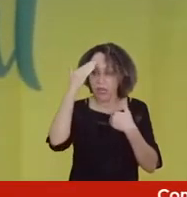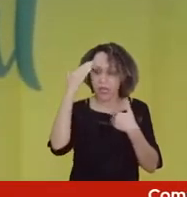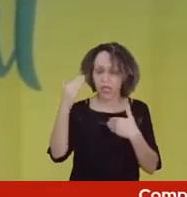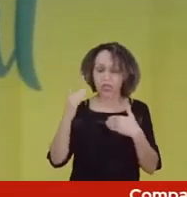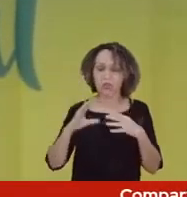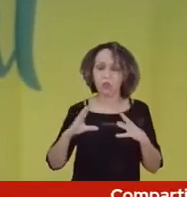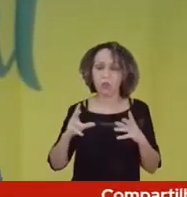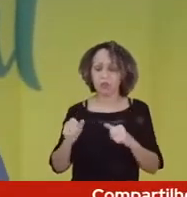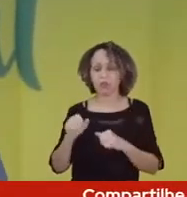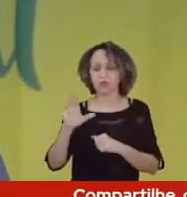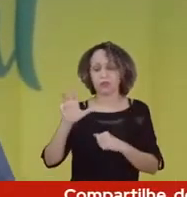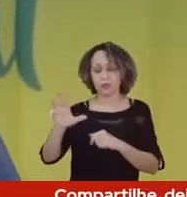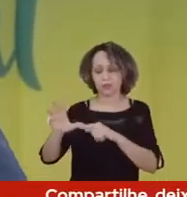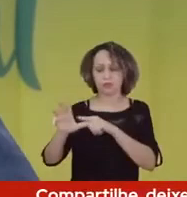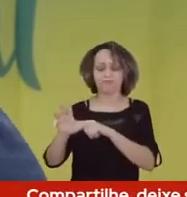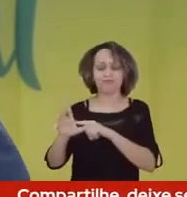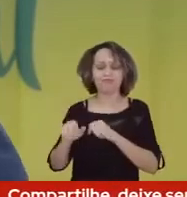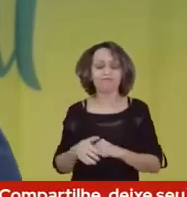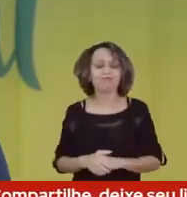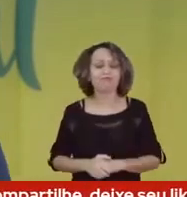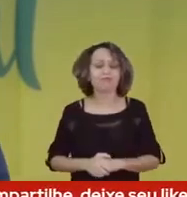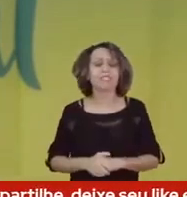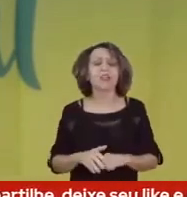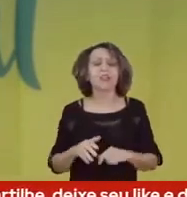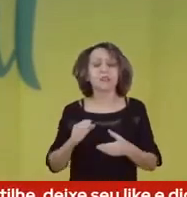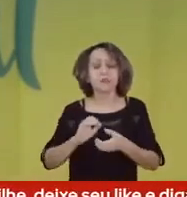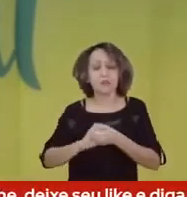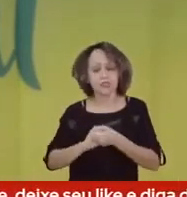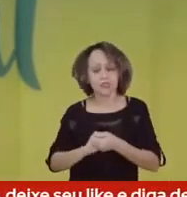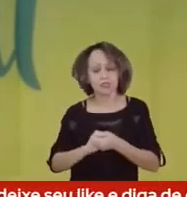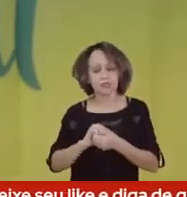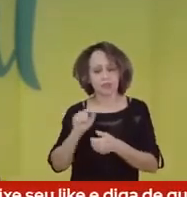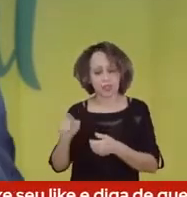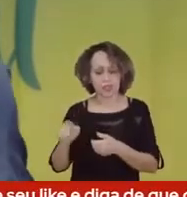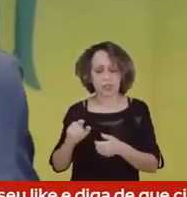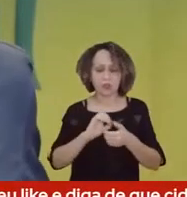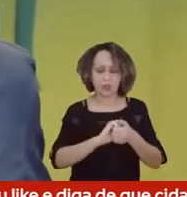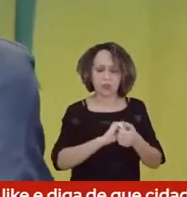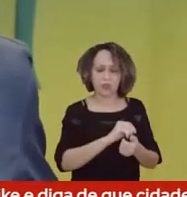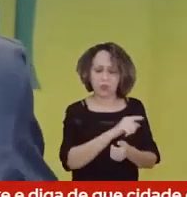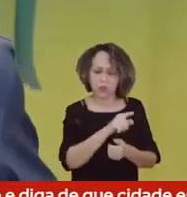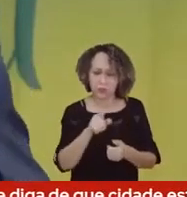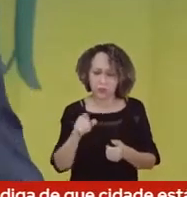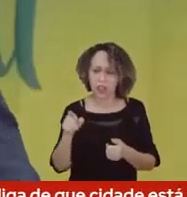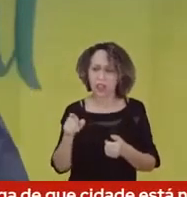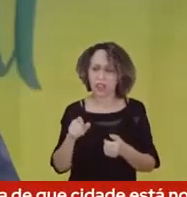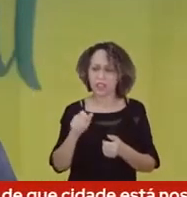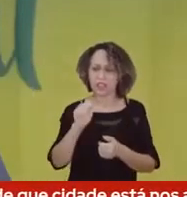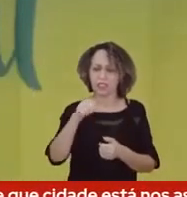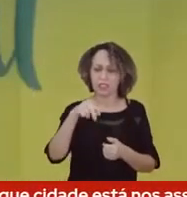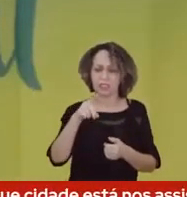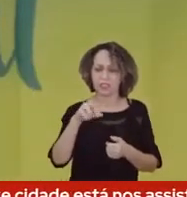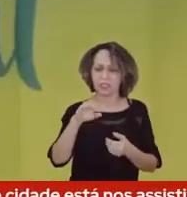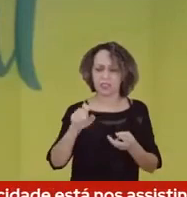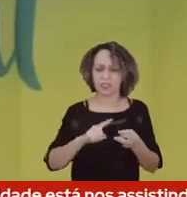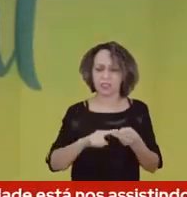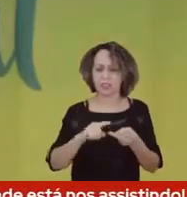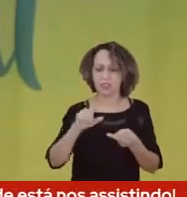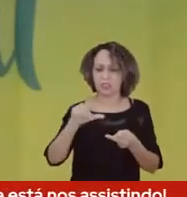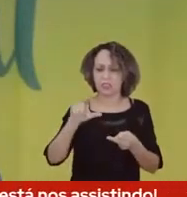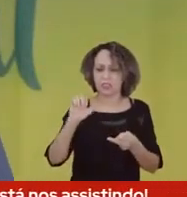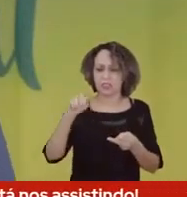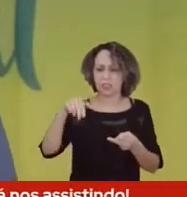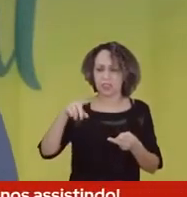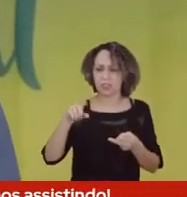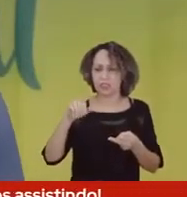Cumprimentando o presidente Lula, cumprimento todos os demais, André, Lindberg, Zé, Gleisi,